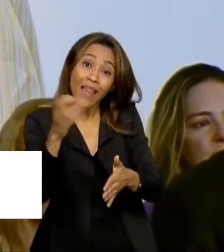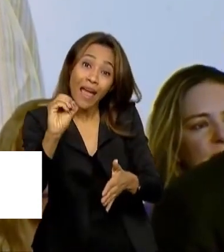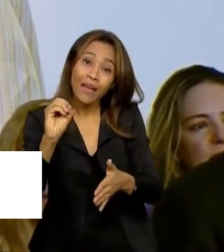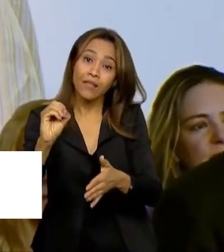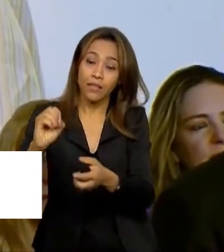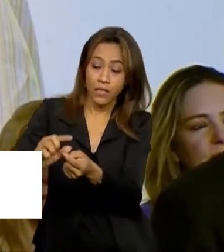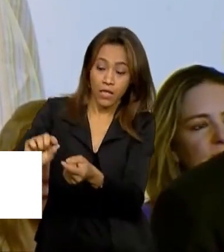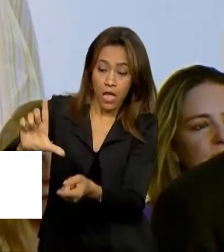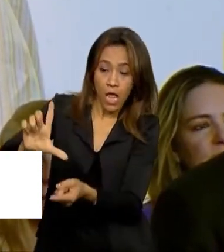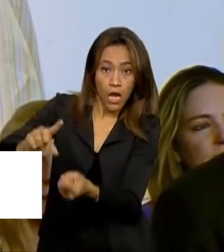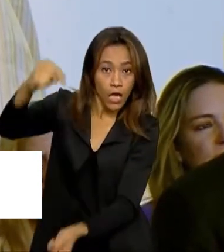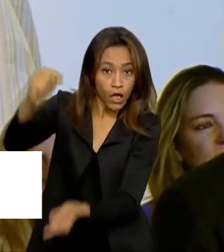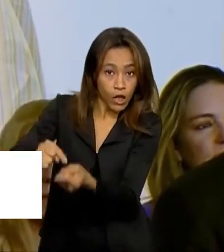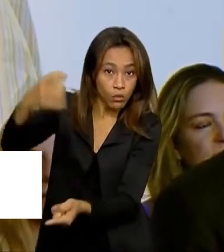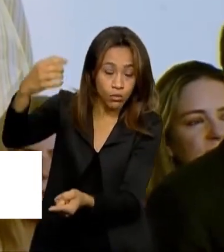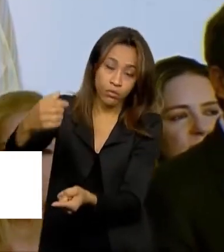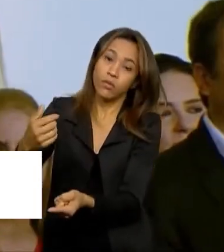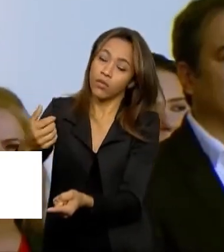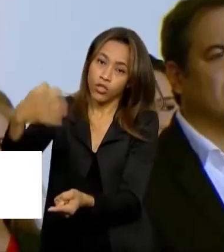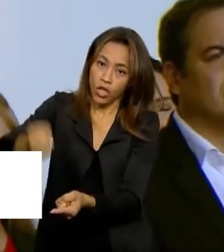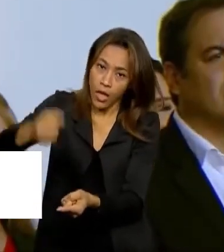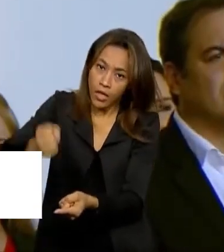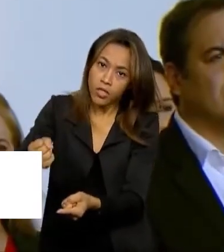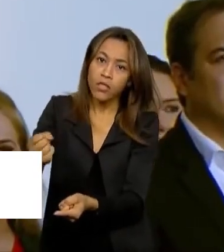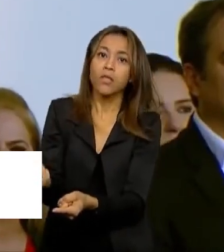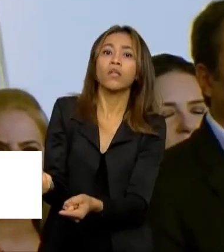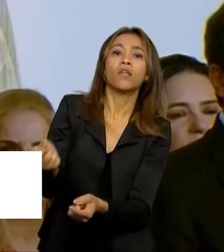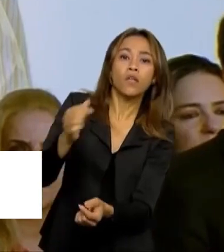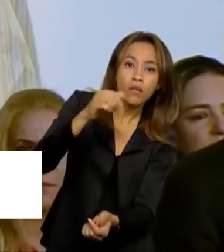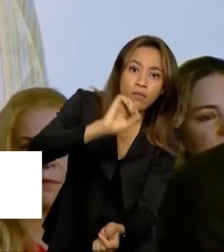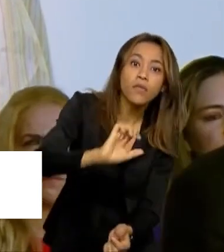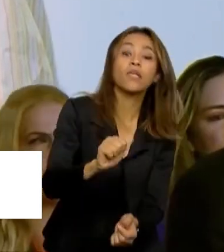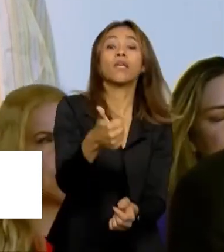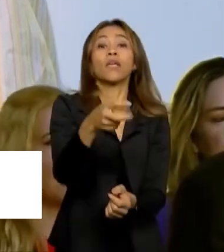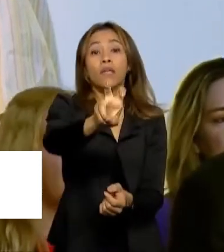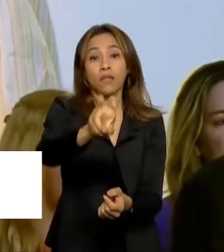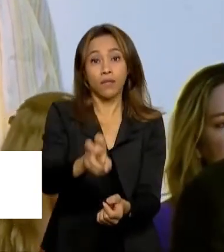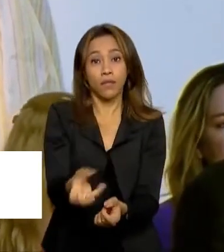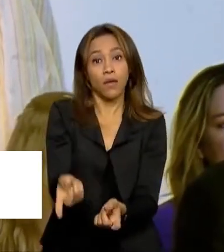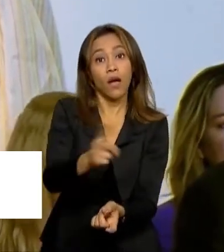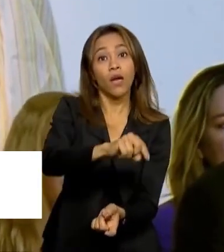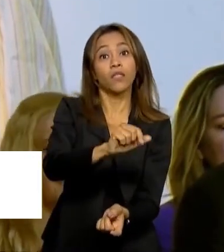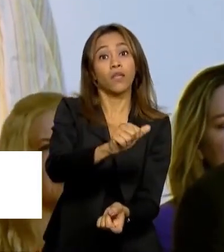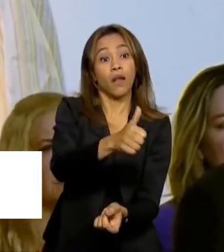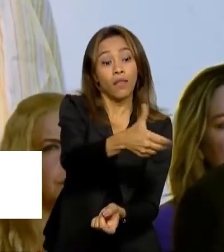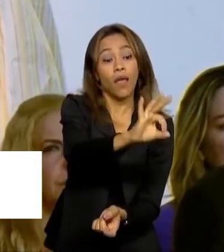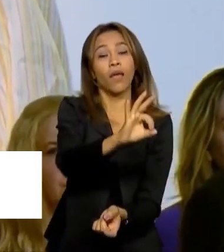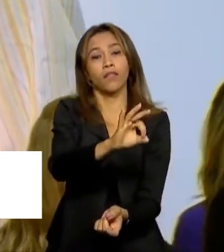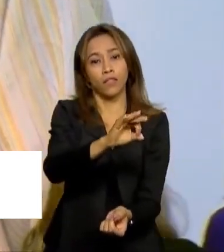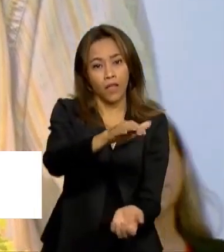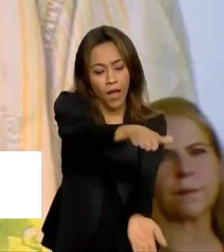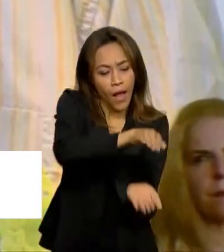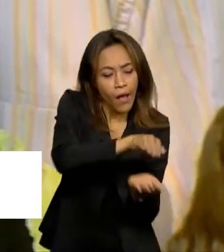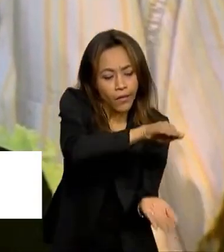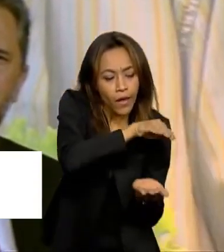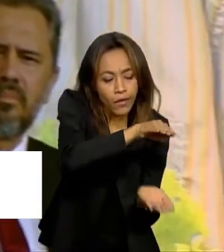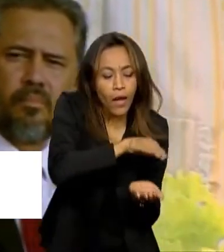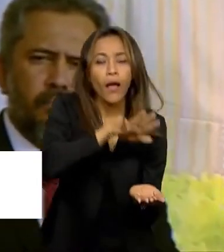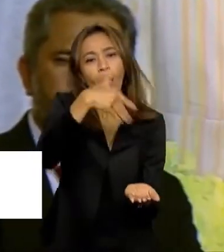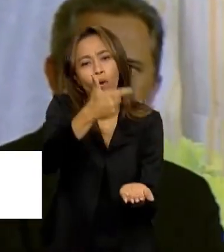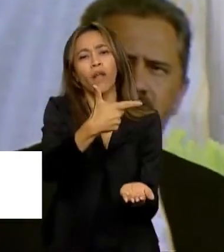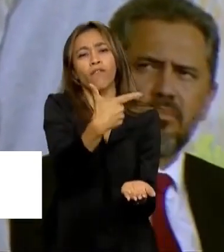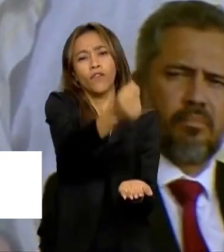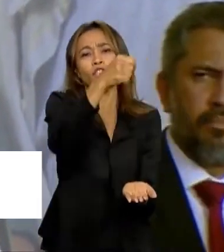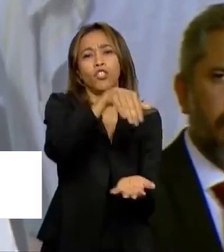tirar 15. Se ele está colhendo 10 caixas de laranja por dia, que passa a colher 20. Se ele está colhendo,